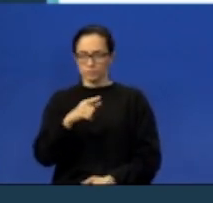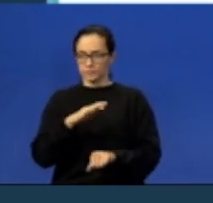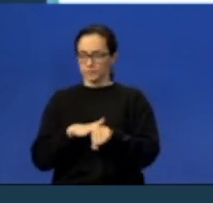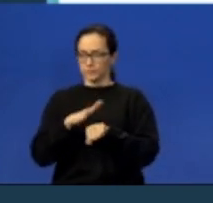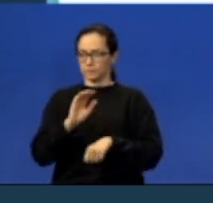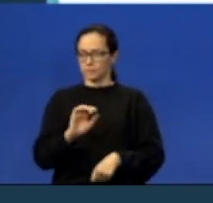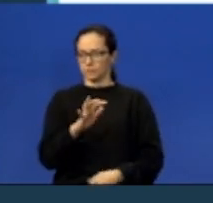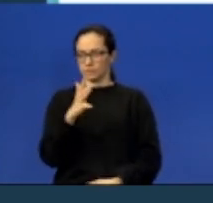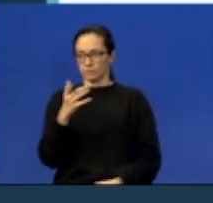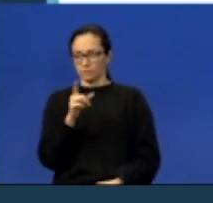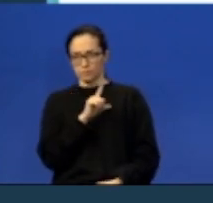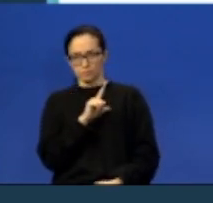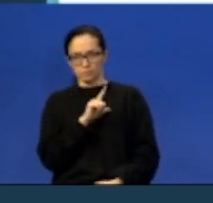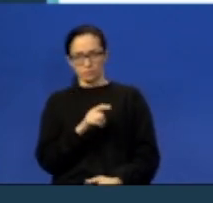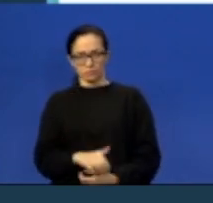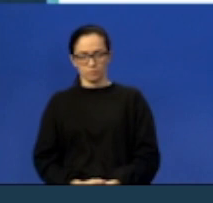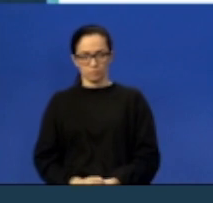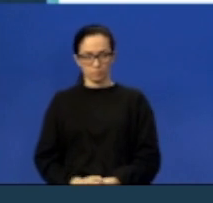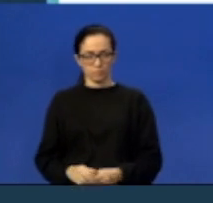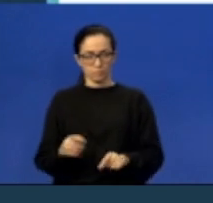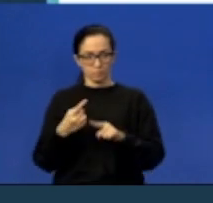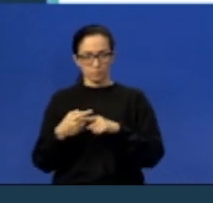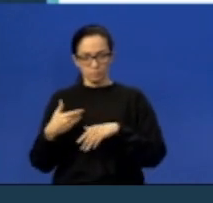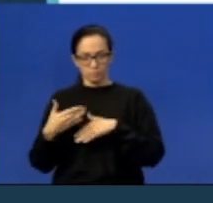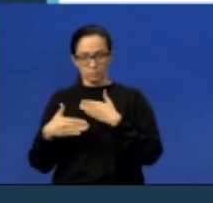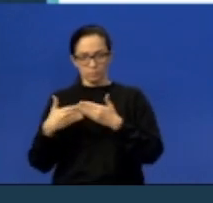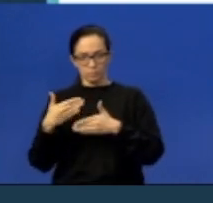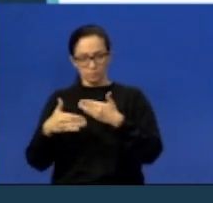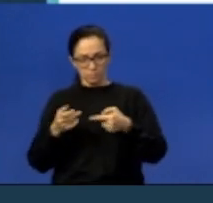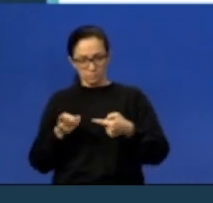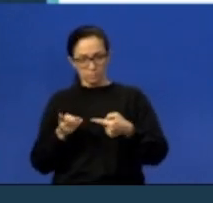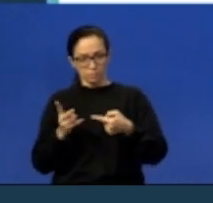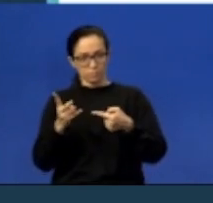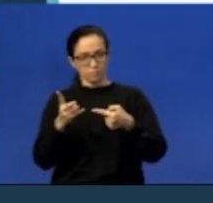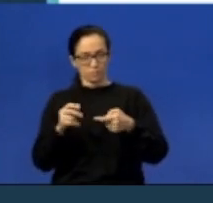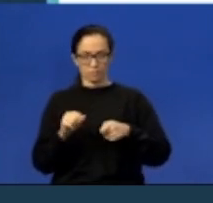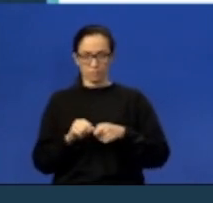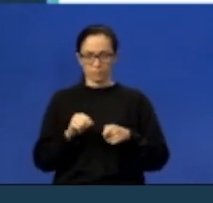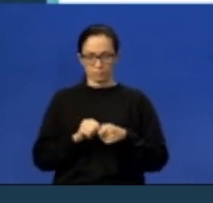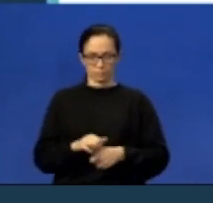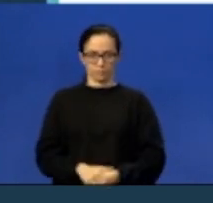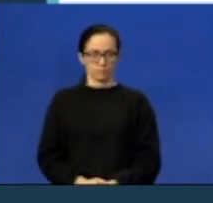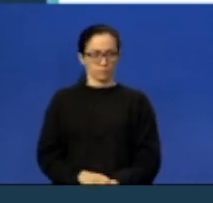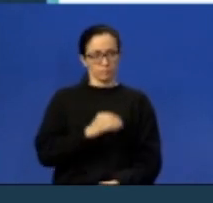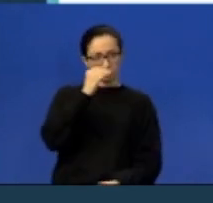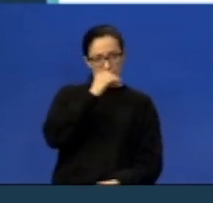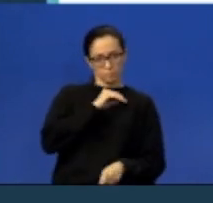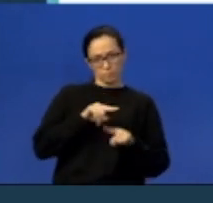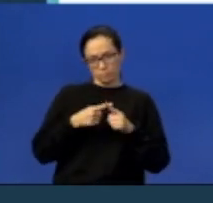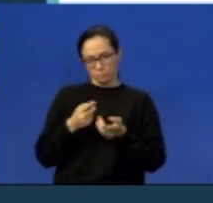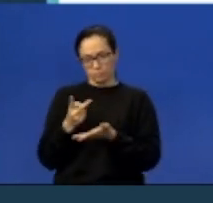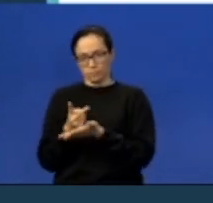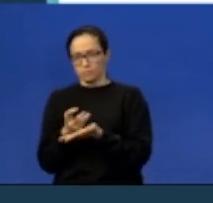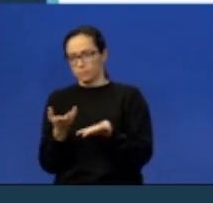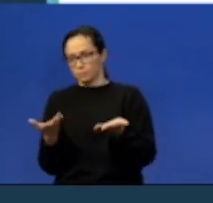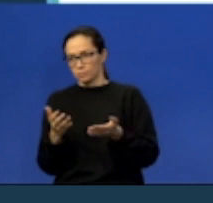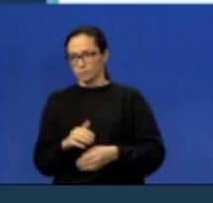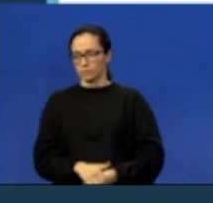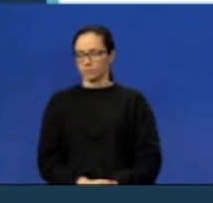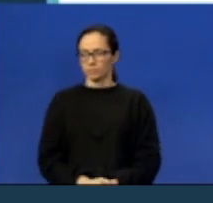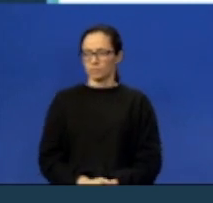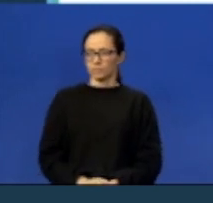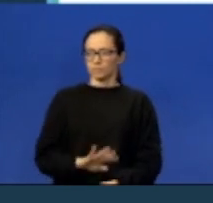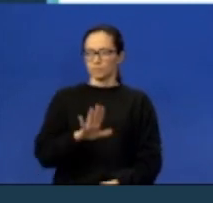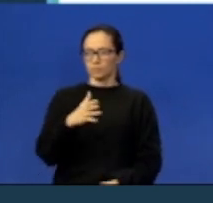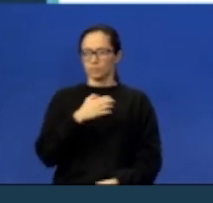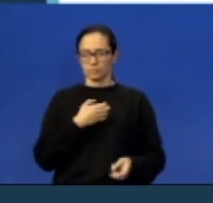evidente em função a cargas de baixa magnitude, porém muito frequentes. Nesse próximo slide, a gente tem as respostas do tecido